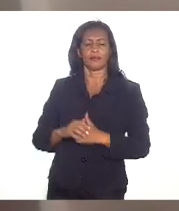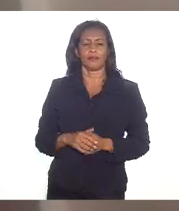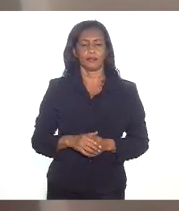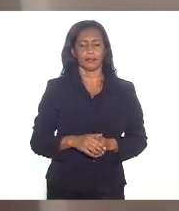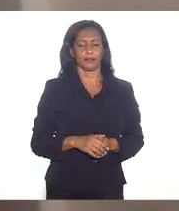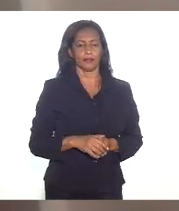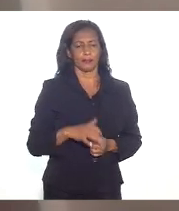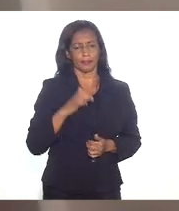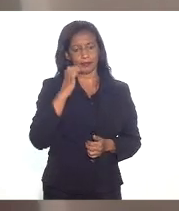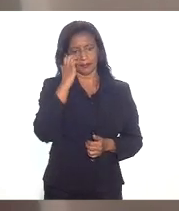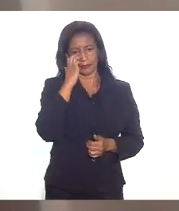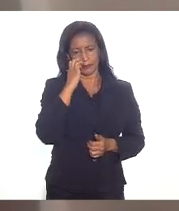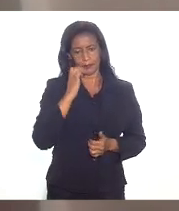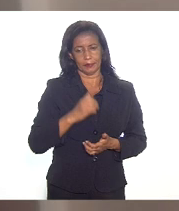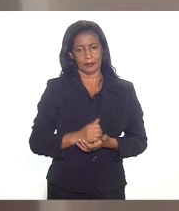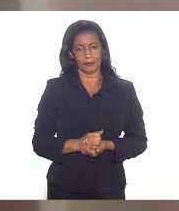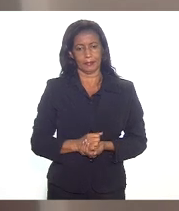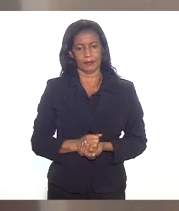favor.